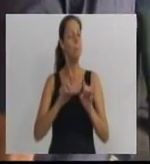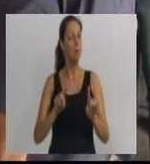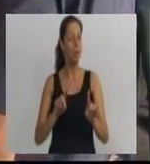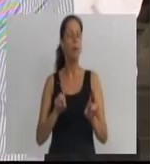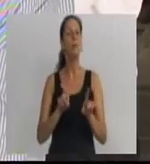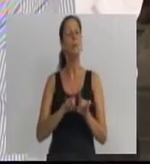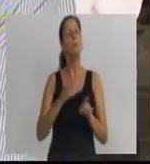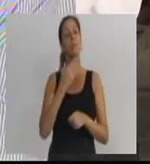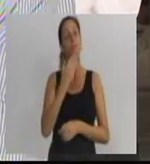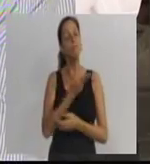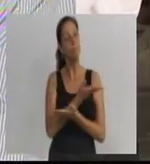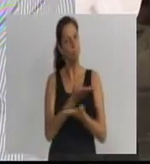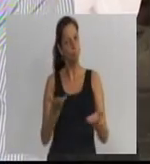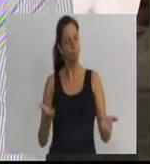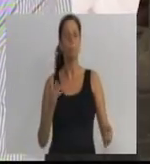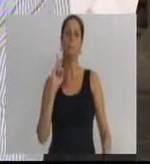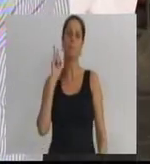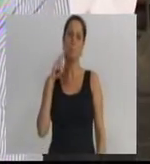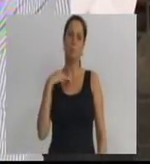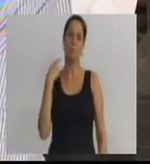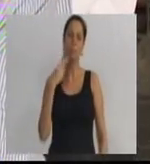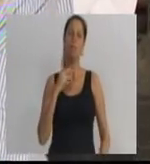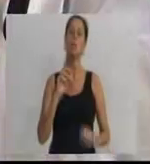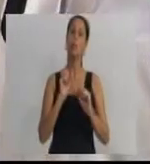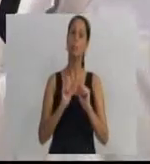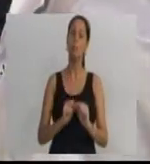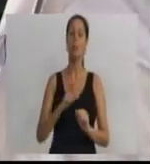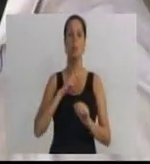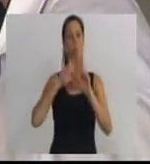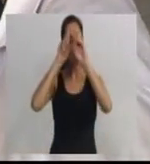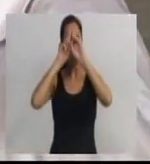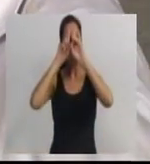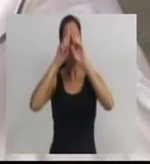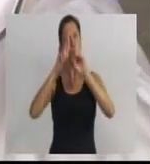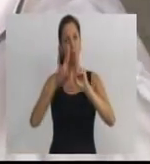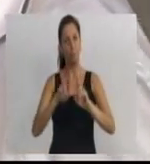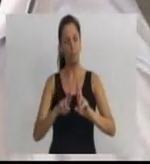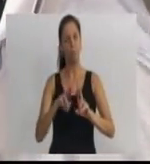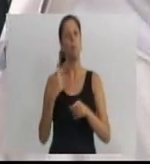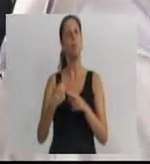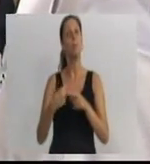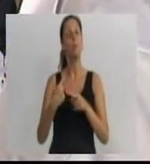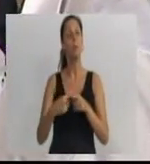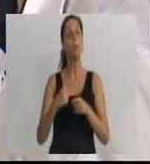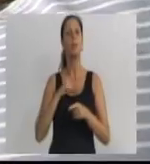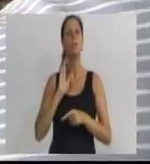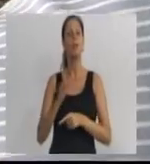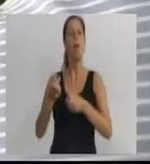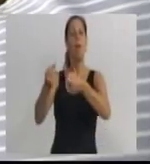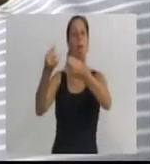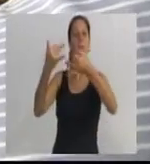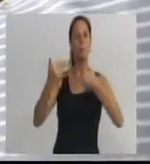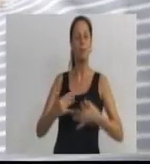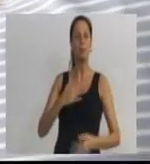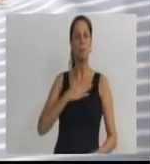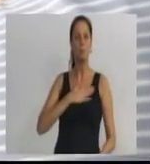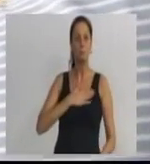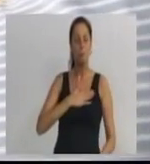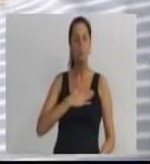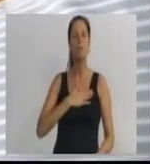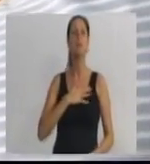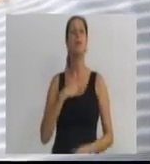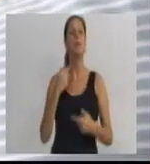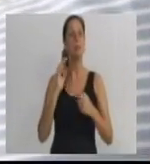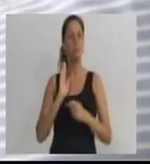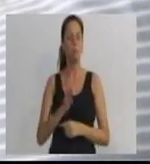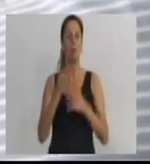aos senhores vereadores que possam ter o mesmo respeito que eu tive ouvindo quando puder estar aqui falando. Então,